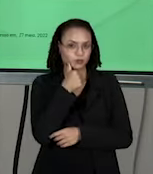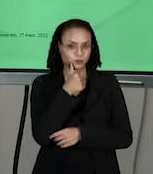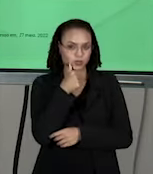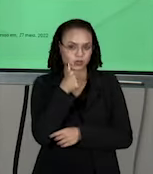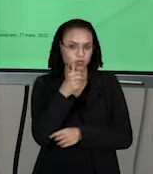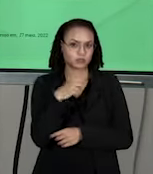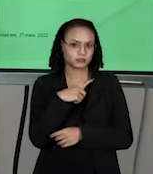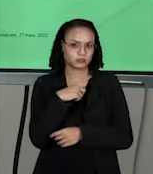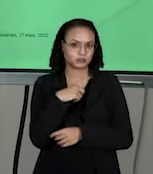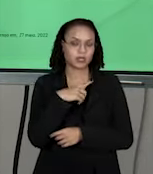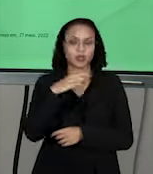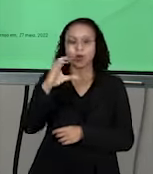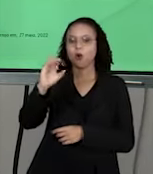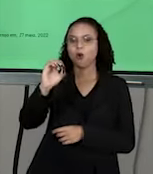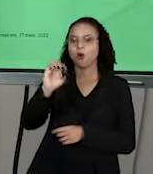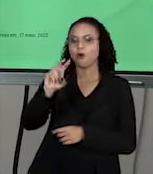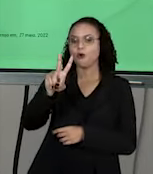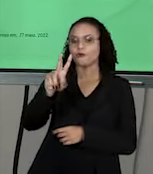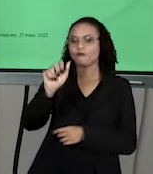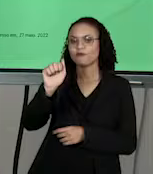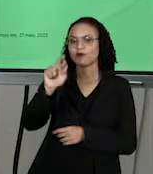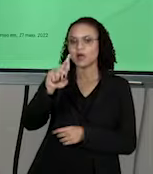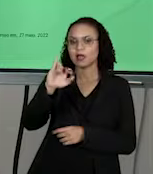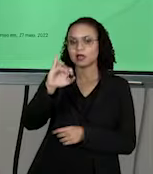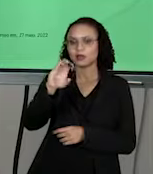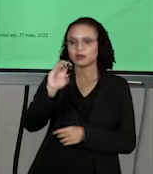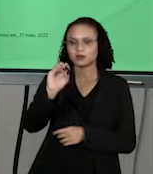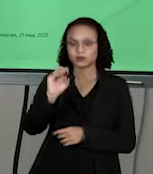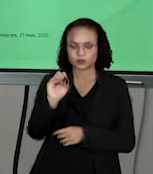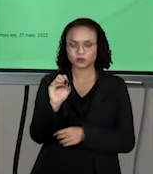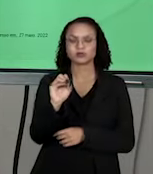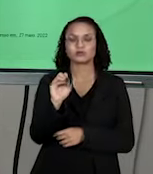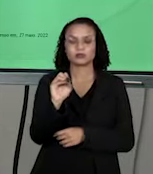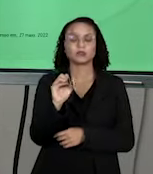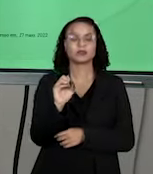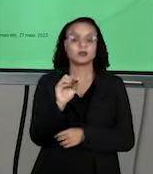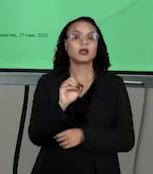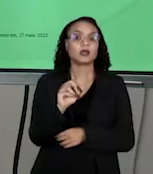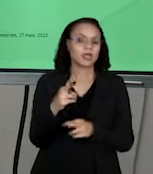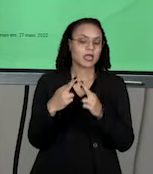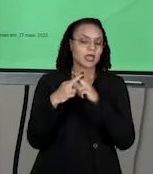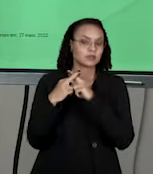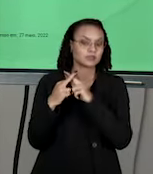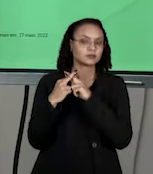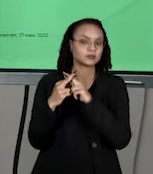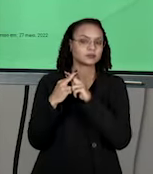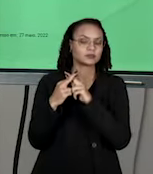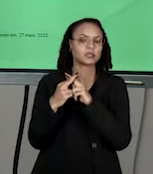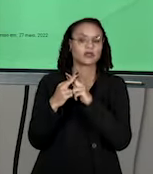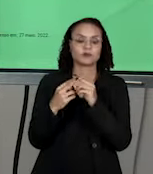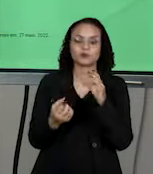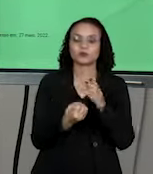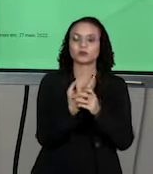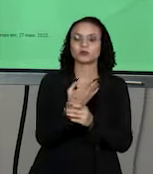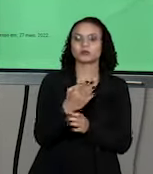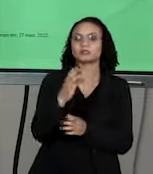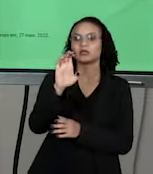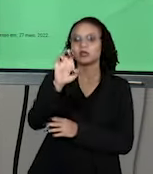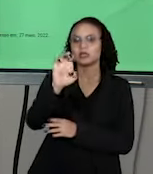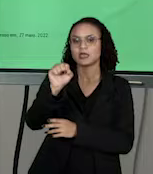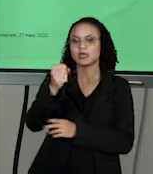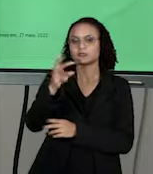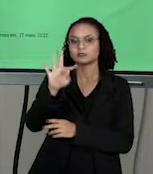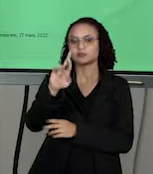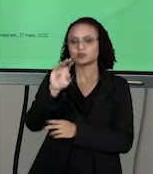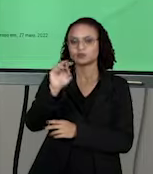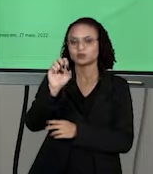é uma glândula produtora dos hormônios sexuais femininos, que é o estrogênio e a progesterona.